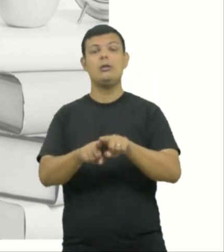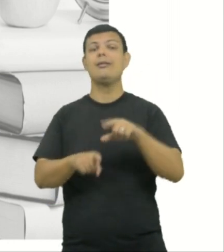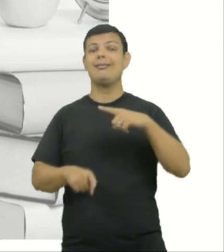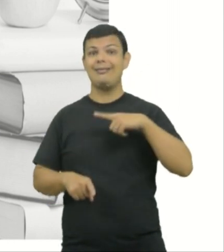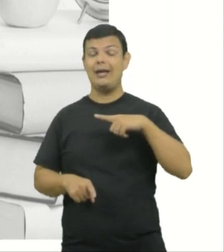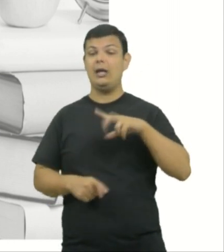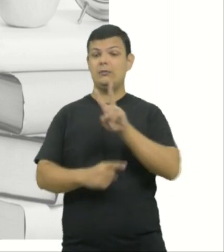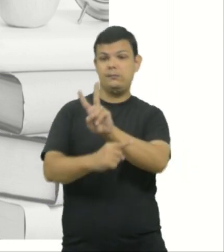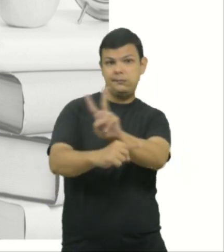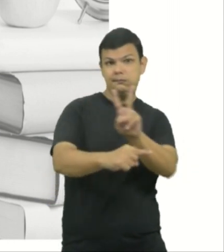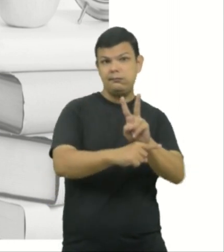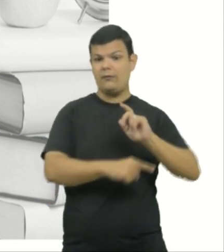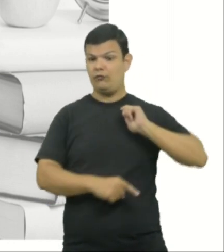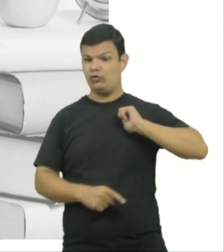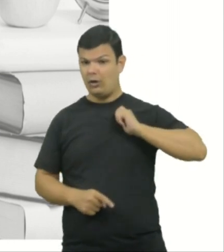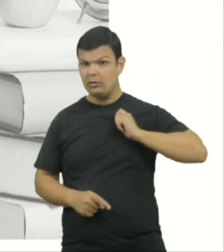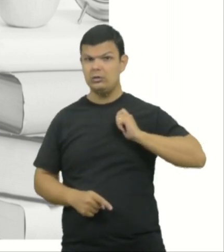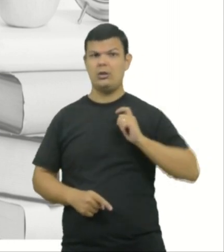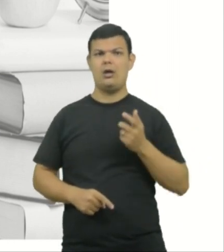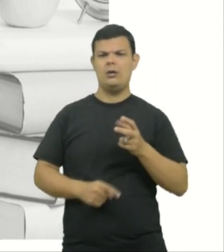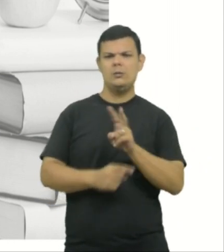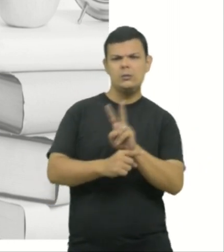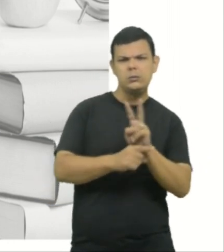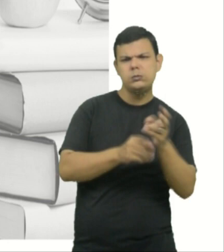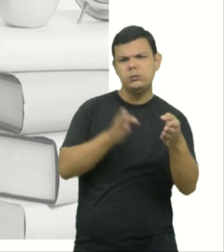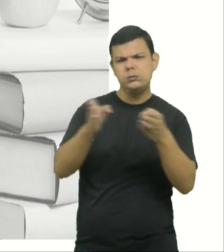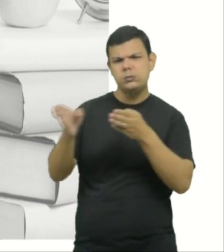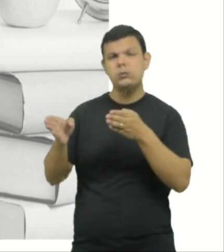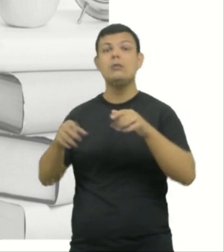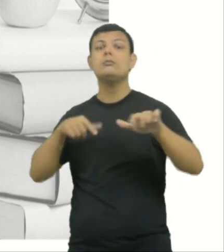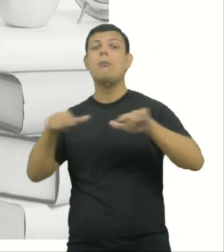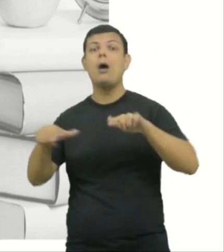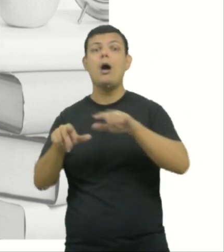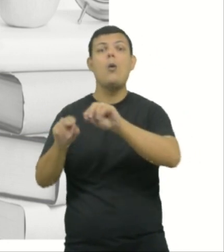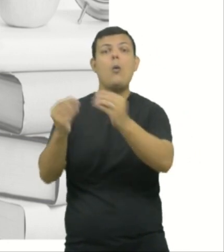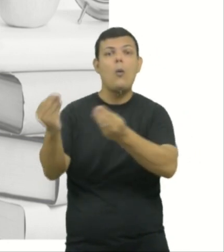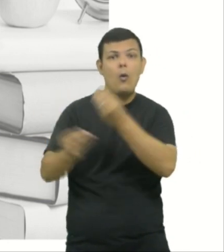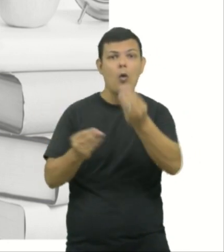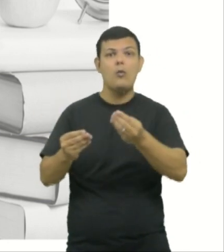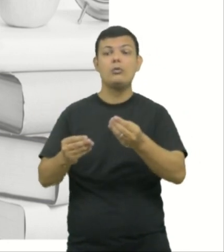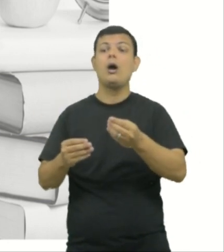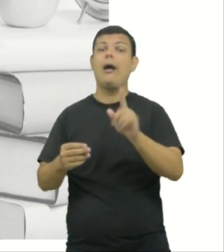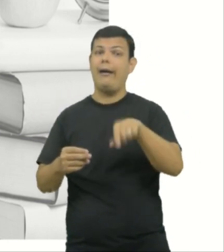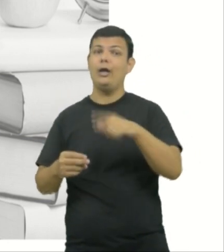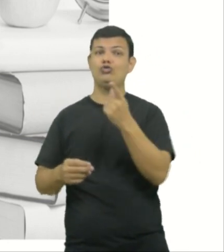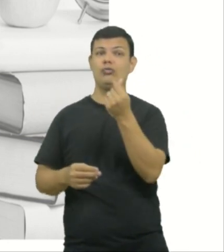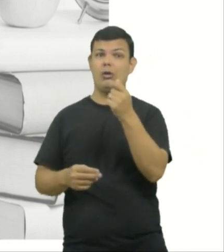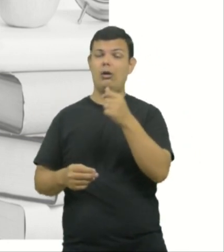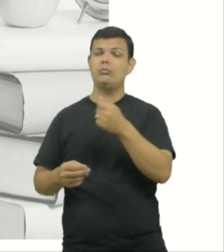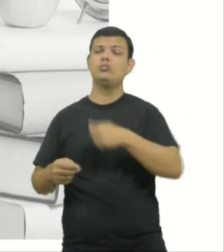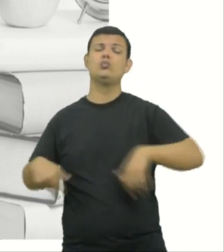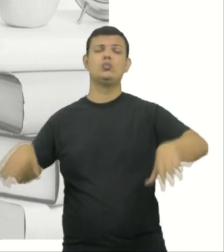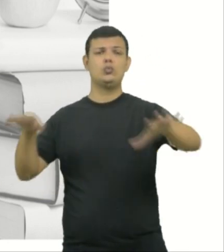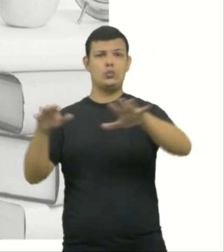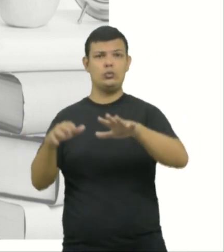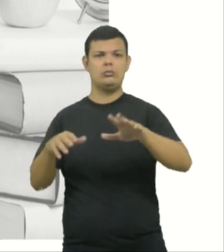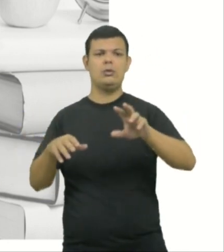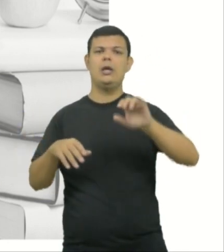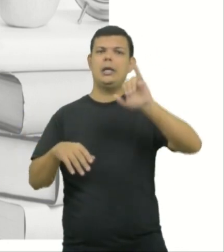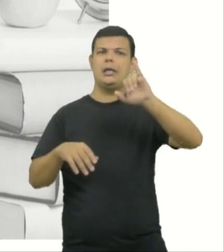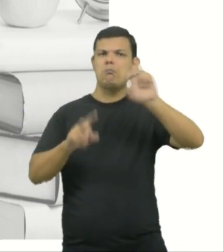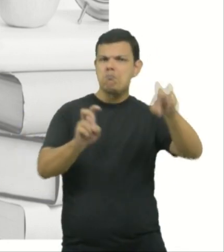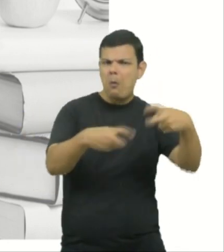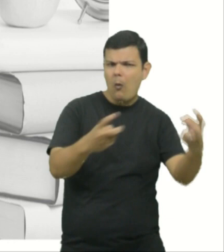que fiscalizar, acompanhar o trabalho que está sendo feito com o nosso dinheiro, que é o dinheiro público, que é arrecadado através